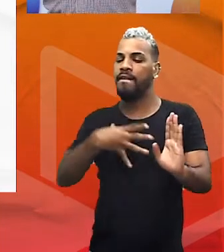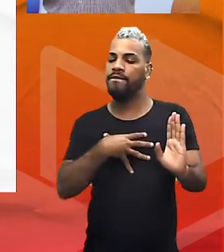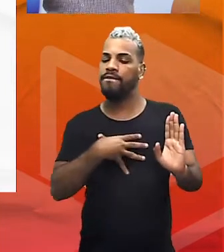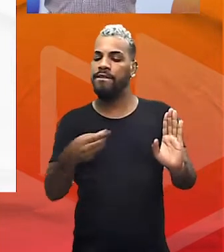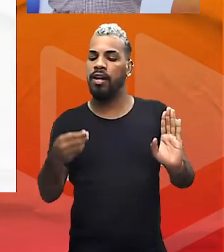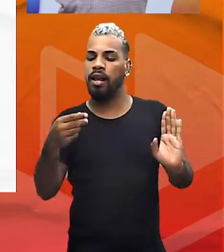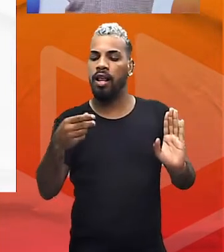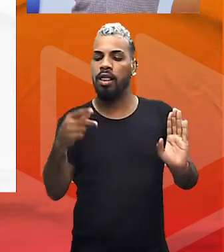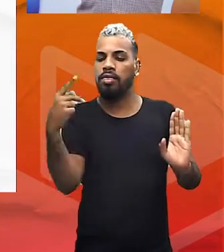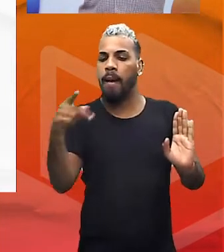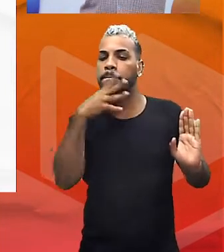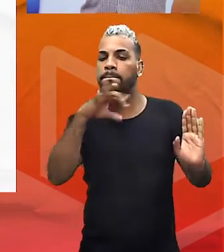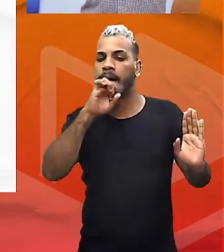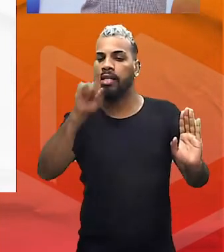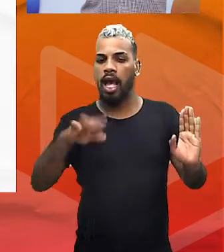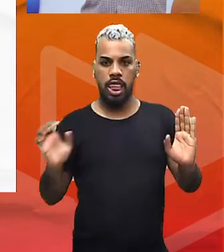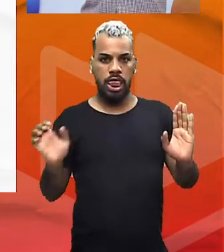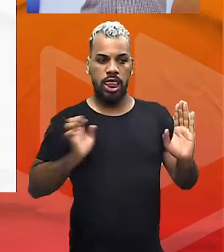por exemplo,